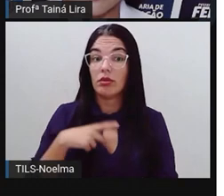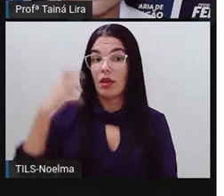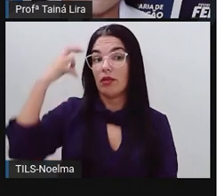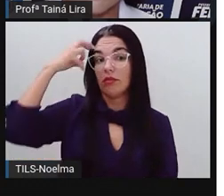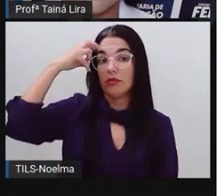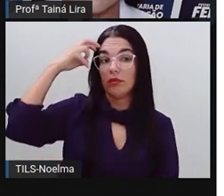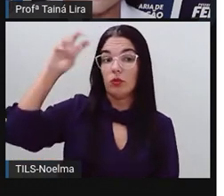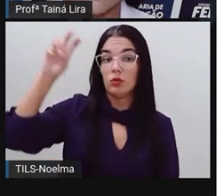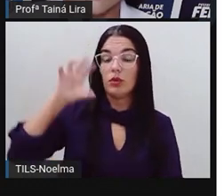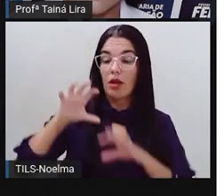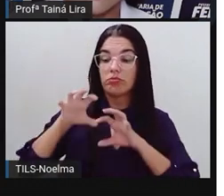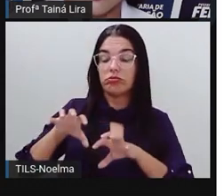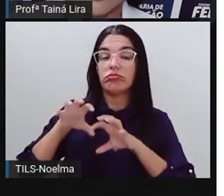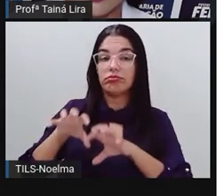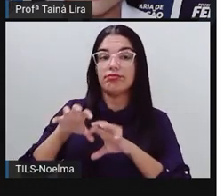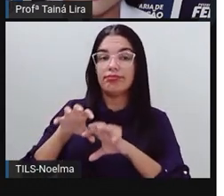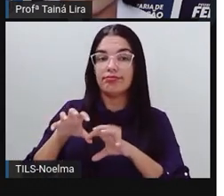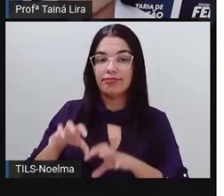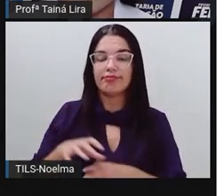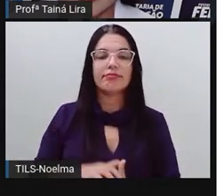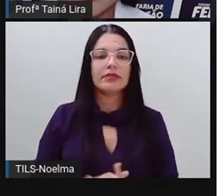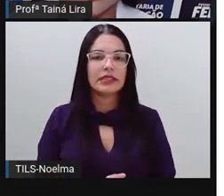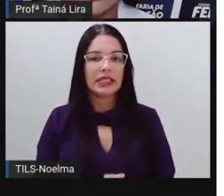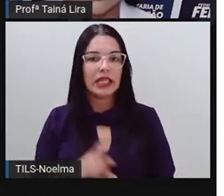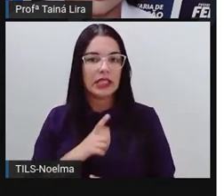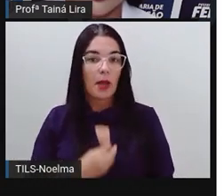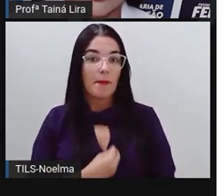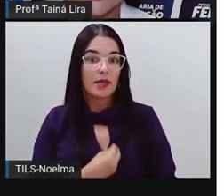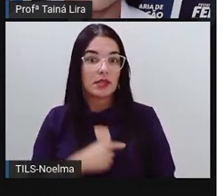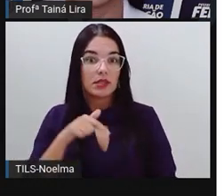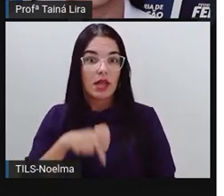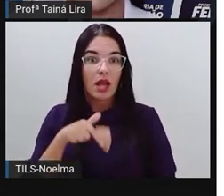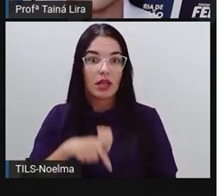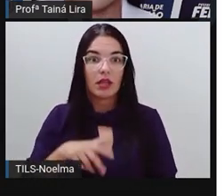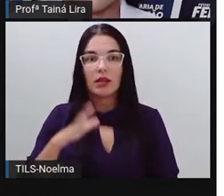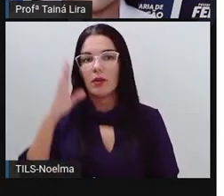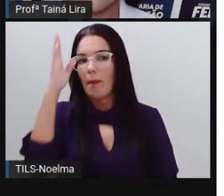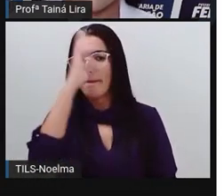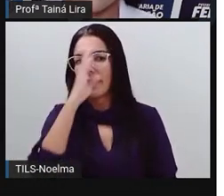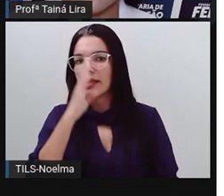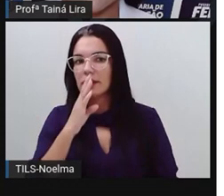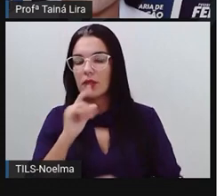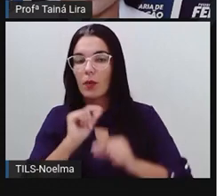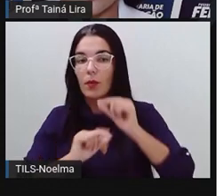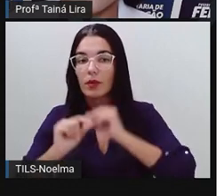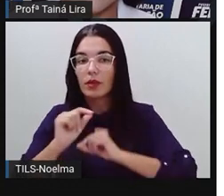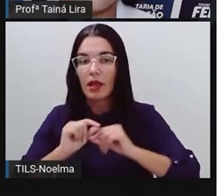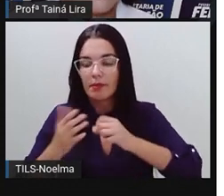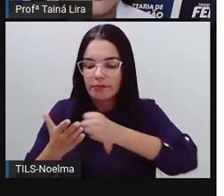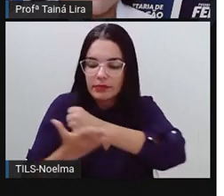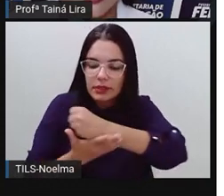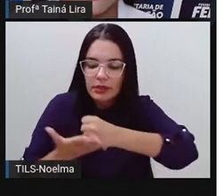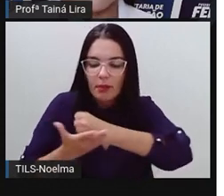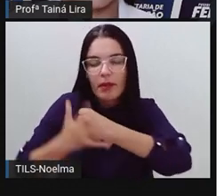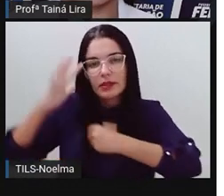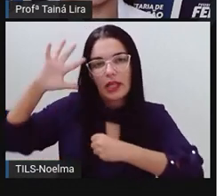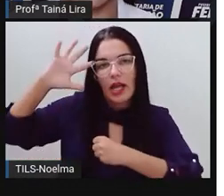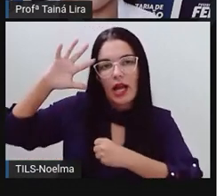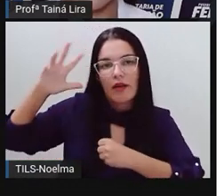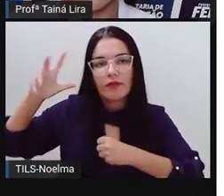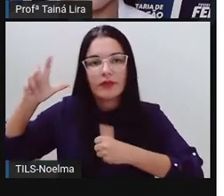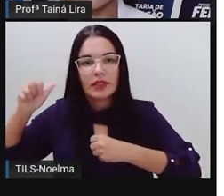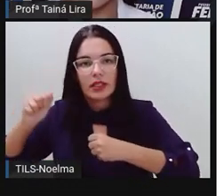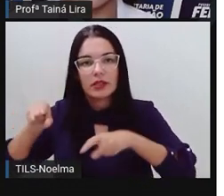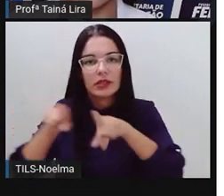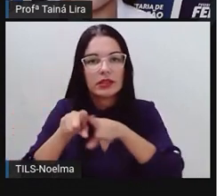tem aí as religiões né temos muito presente aqui no Brasil as religiões aí de origem africana